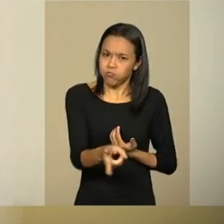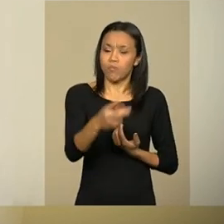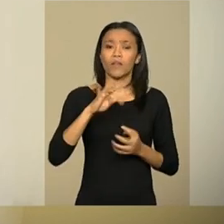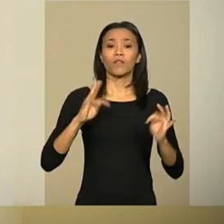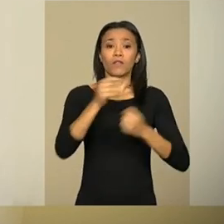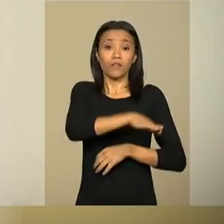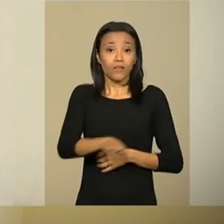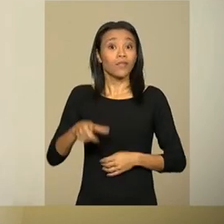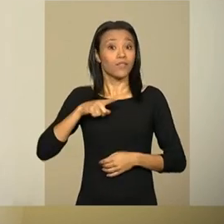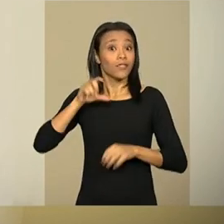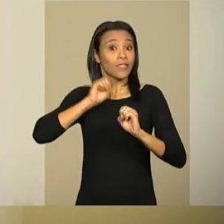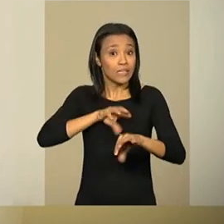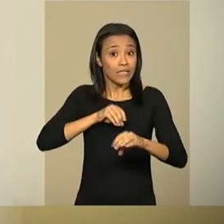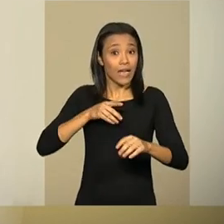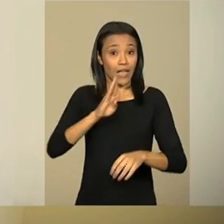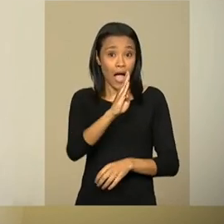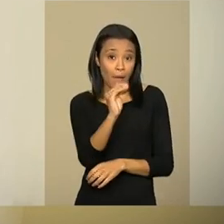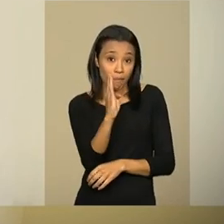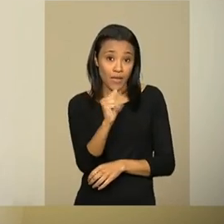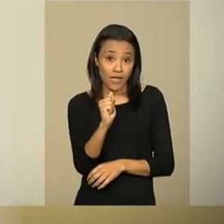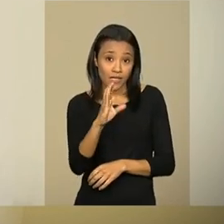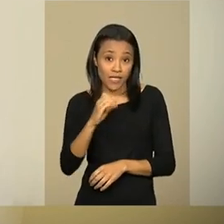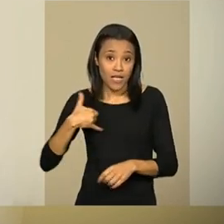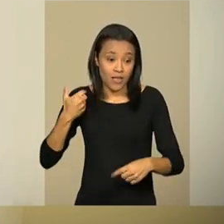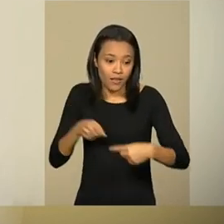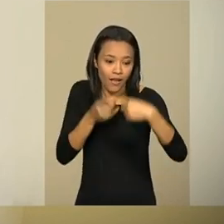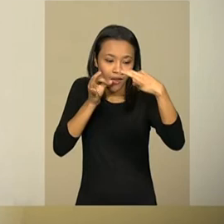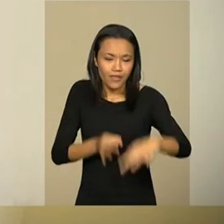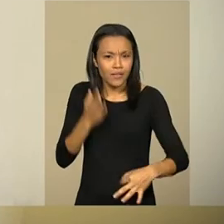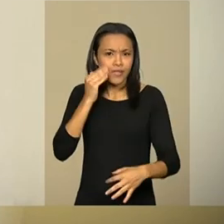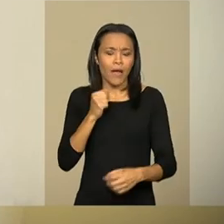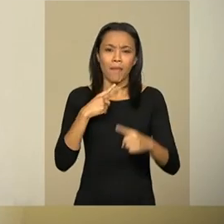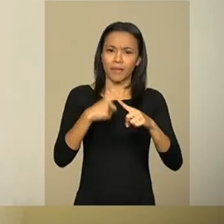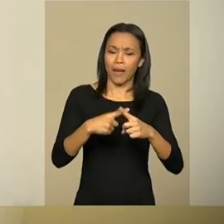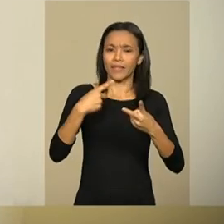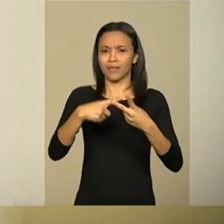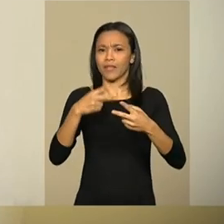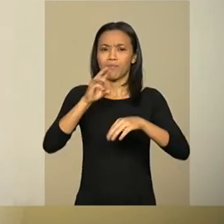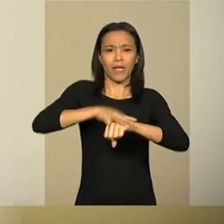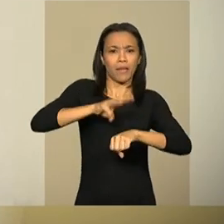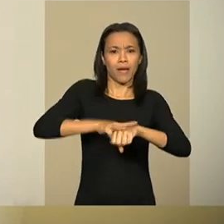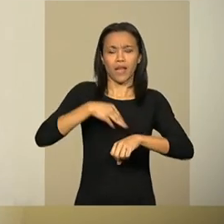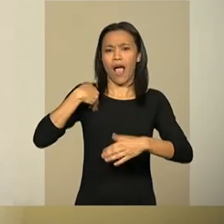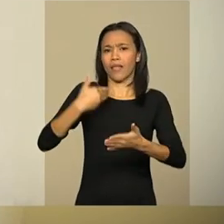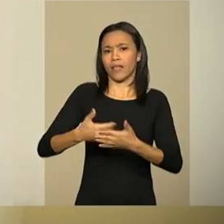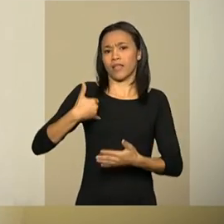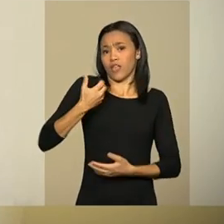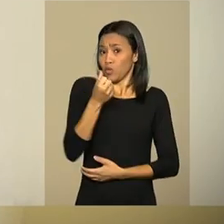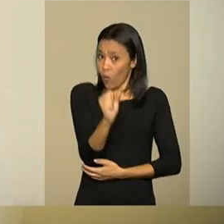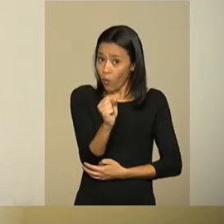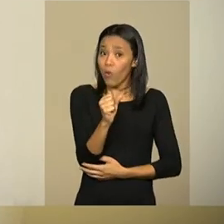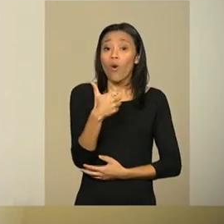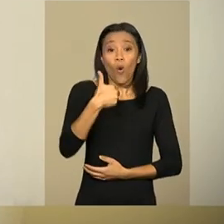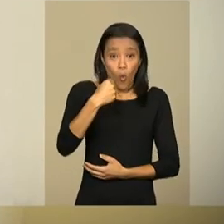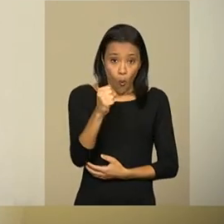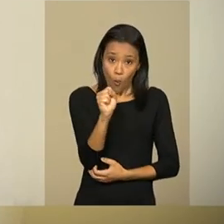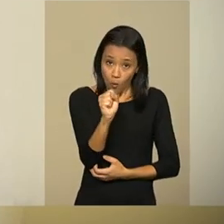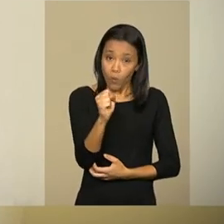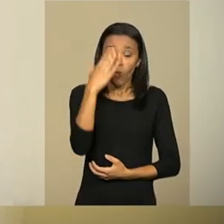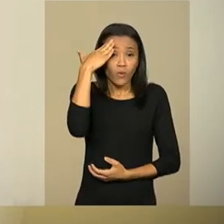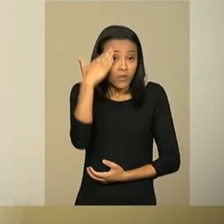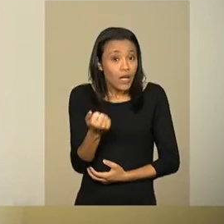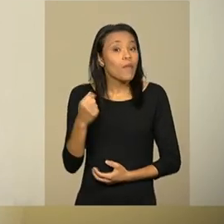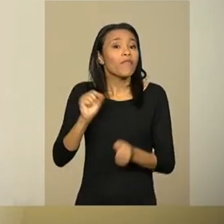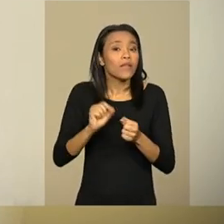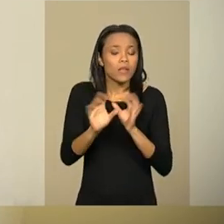sejam alfabetizadas e saibam ler e fazer operações básicas até os 8 anos de idade na chamada foi benetização